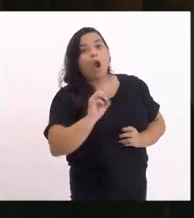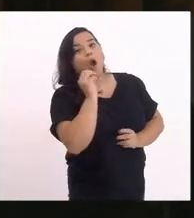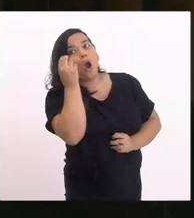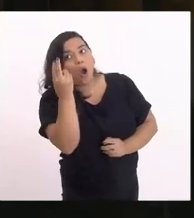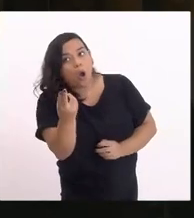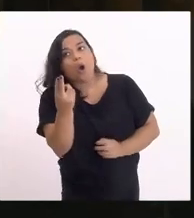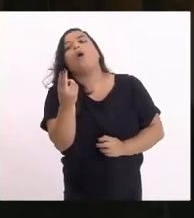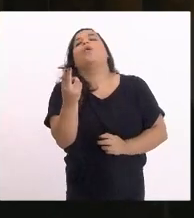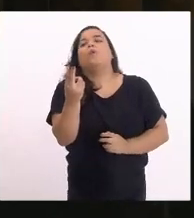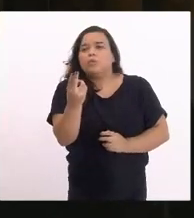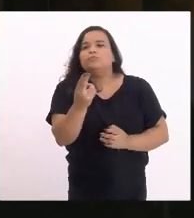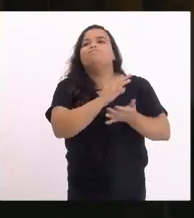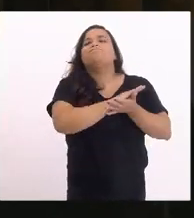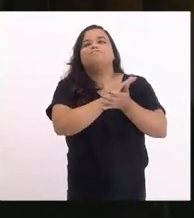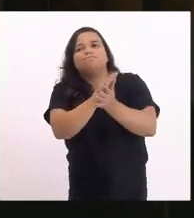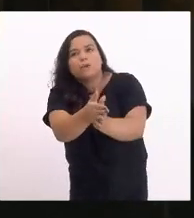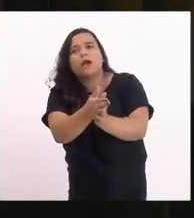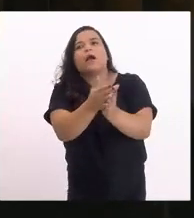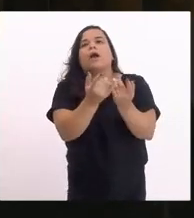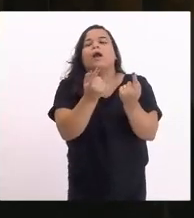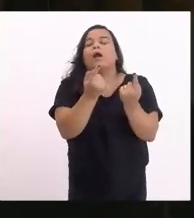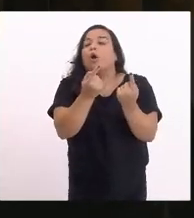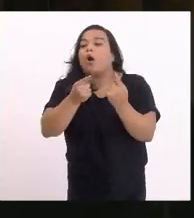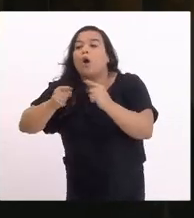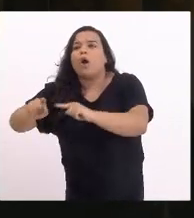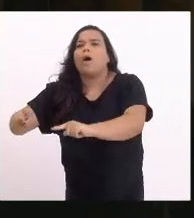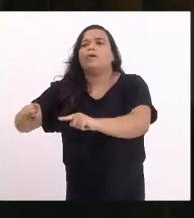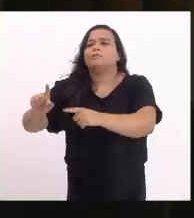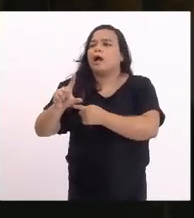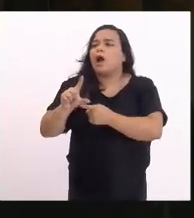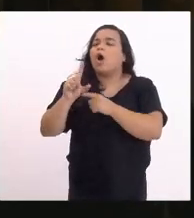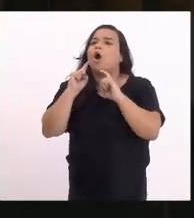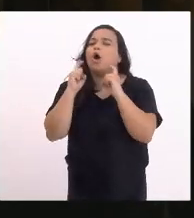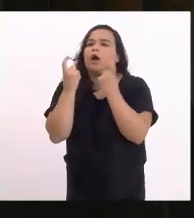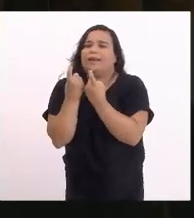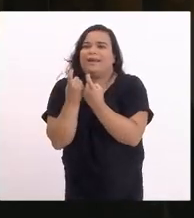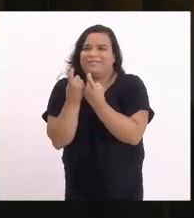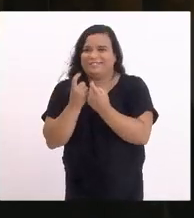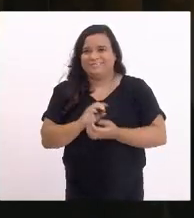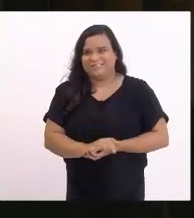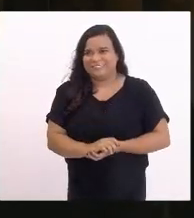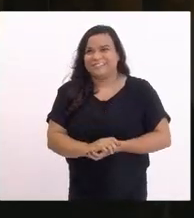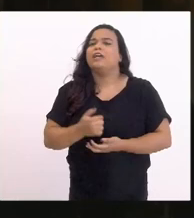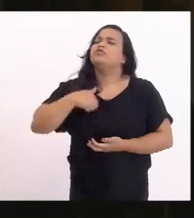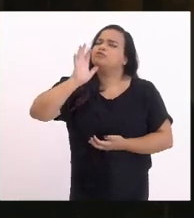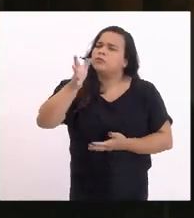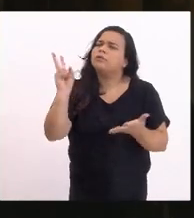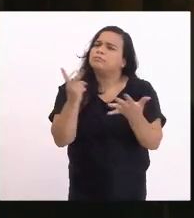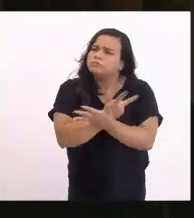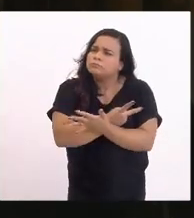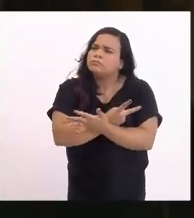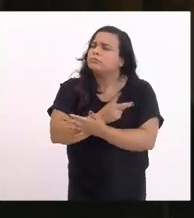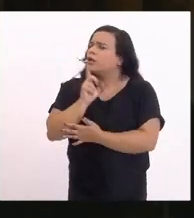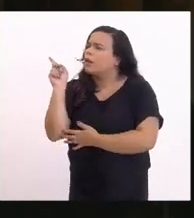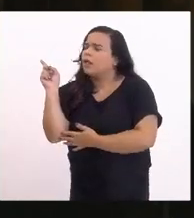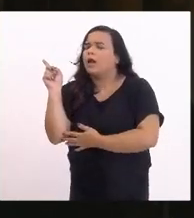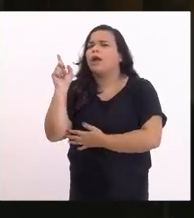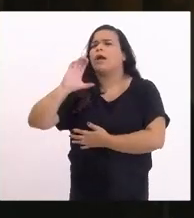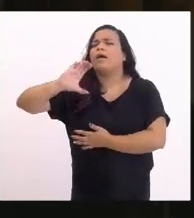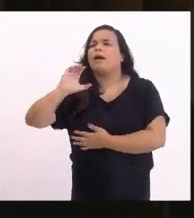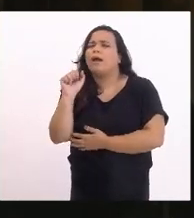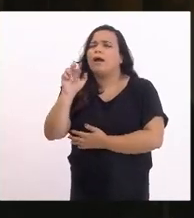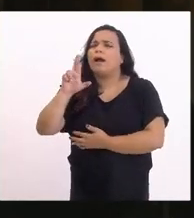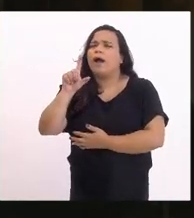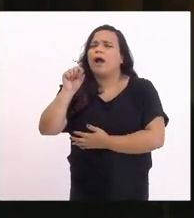preconceito sexual. Porque eu acho que o deputado Carlos Mink já passou por isso. Já passou por isso. Tenho